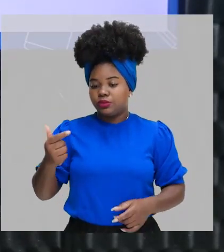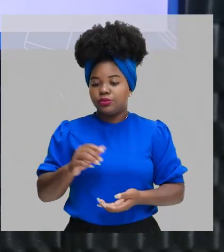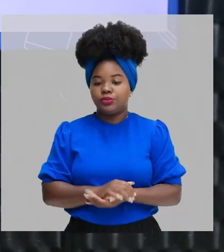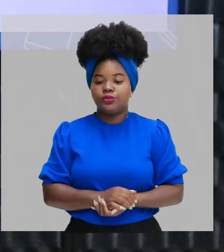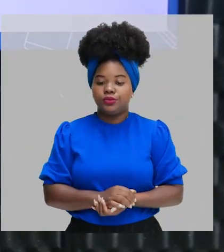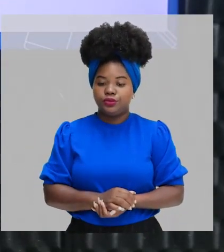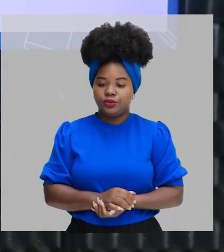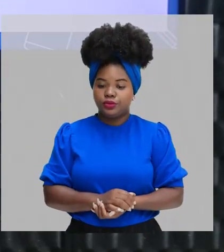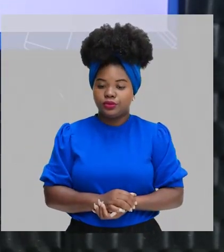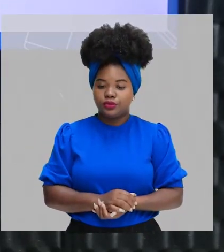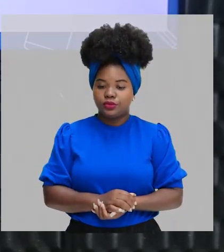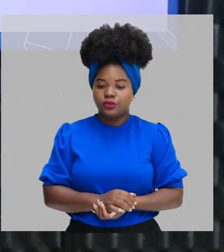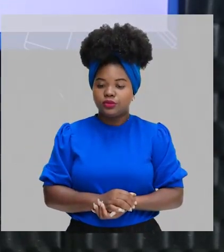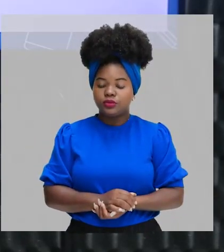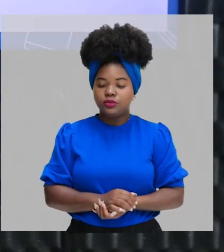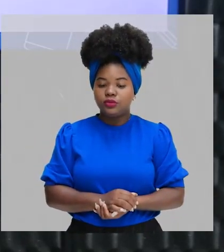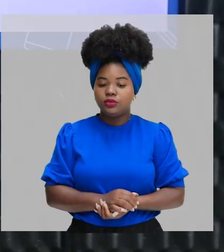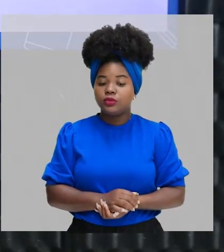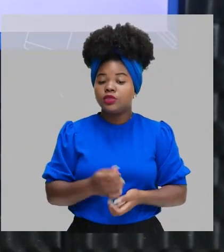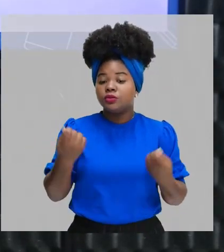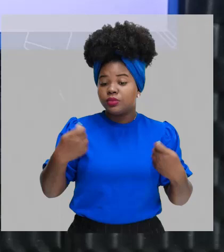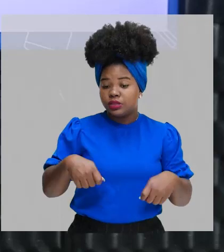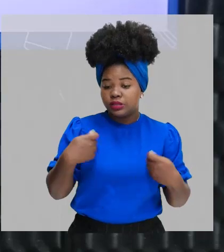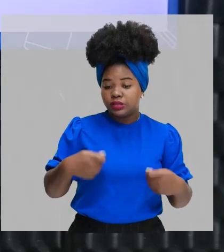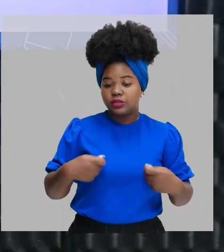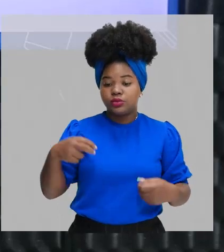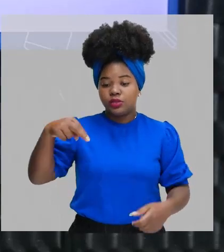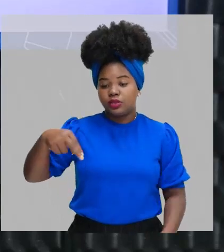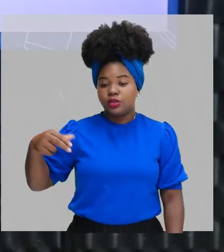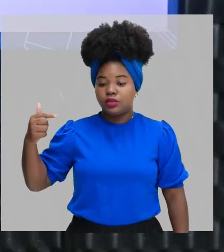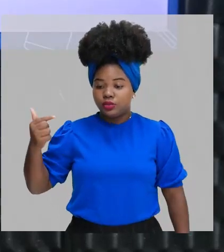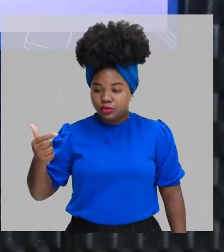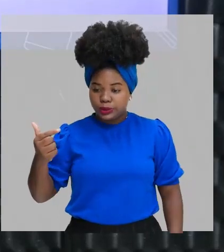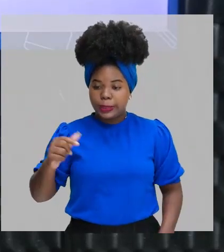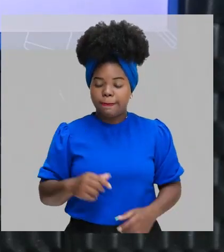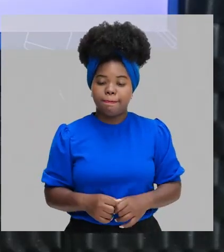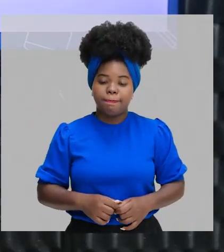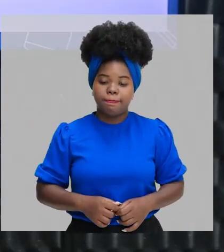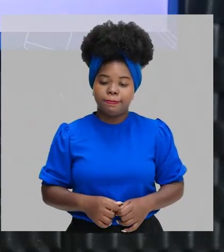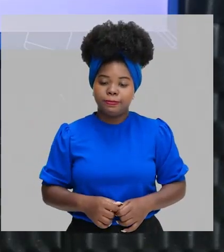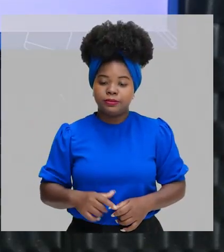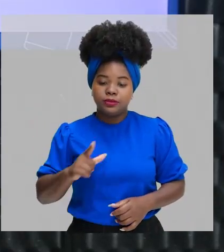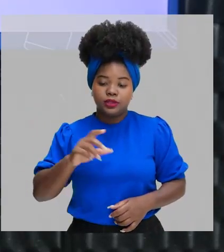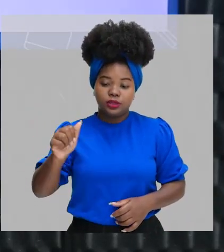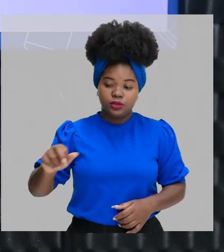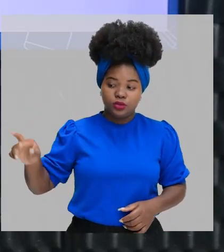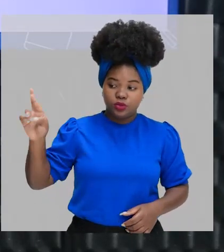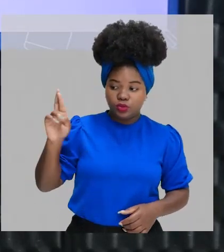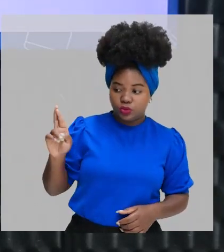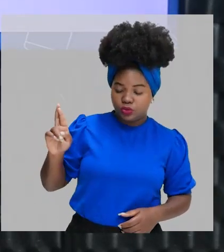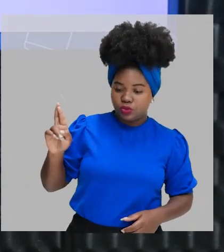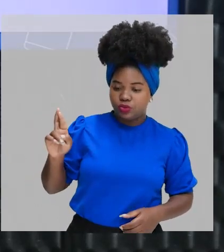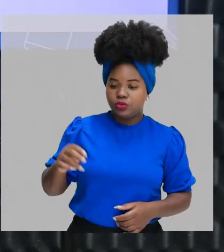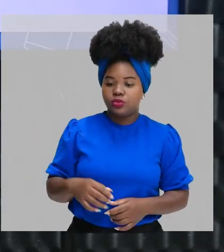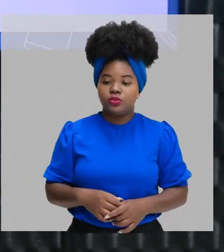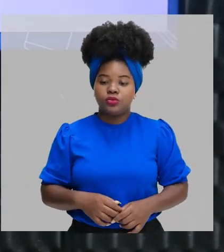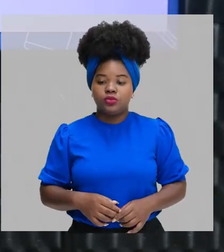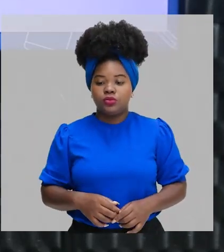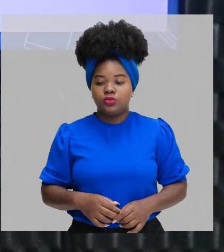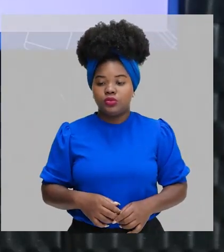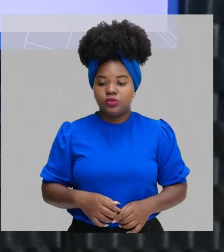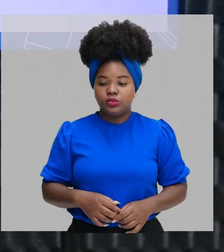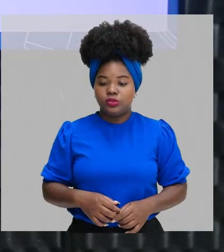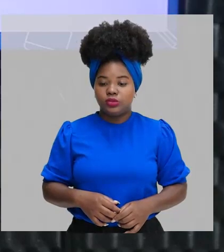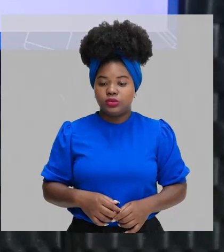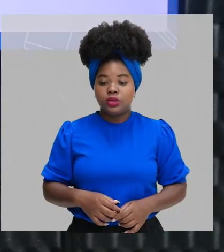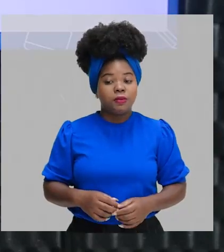Então, existe uma sobra de gás nitrogênio, né? Que existe no ar inicial, ok? E que